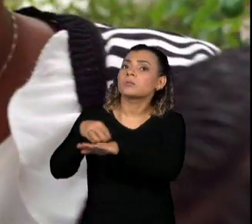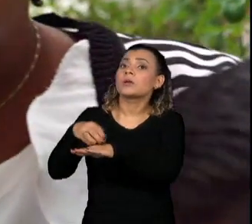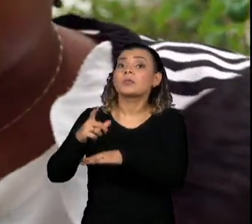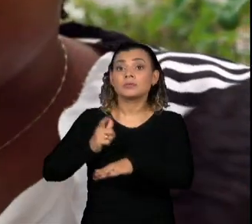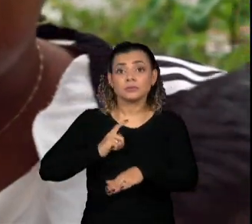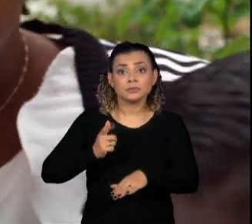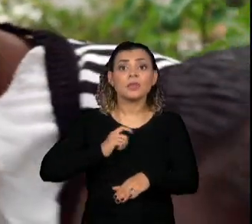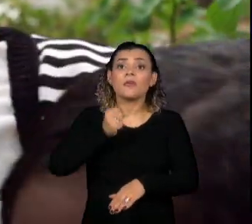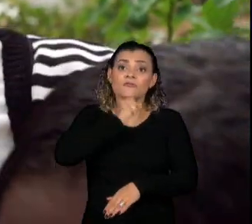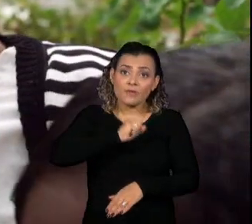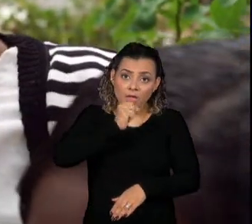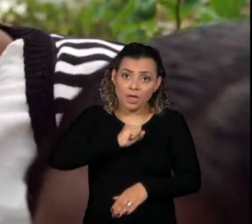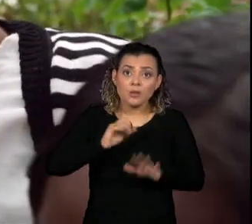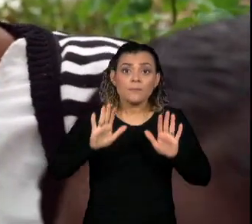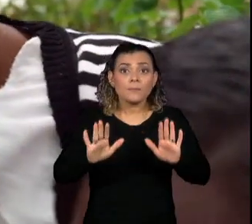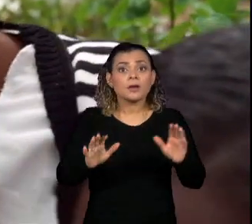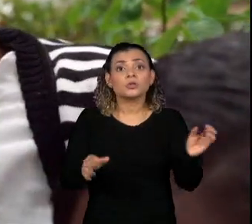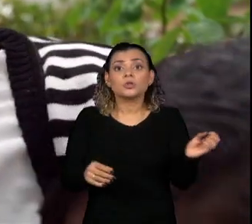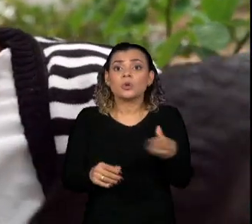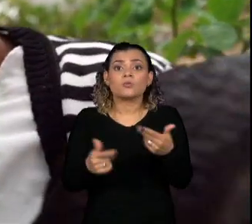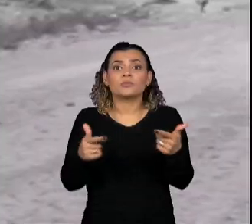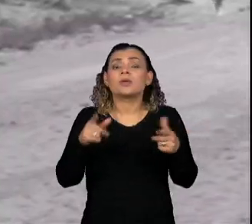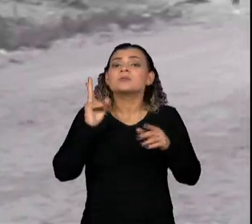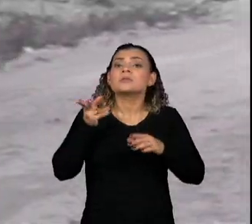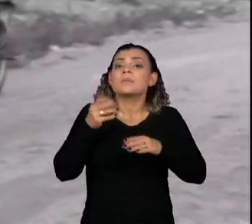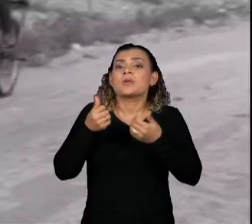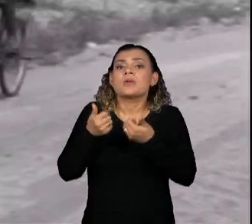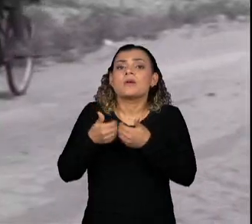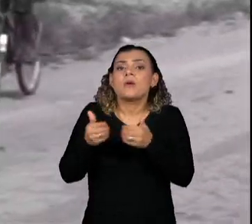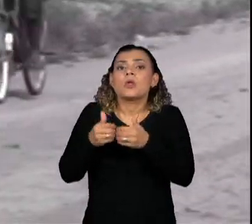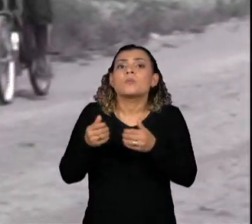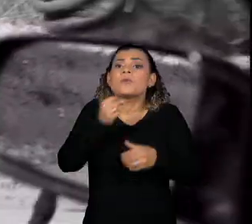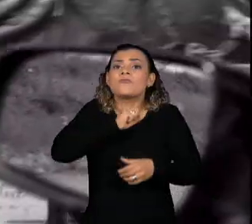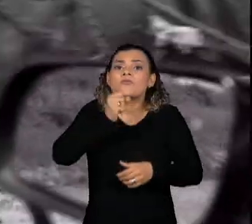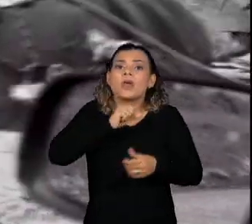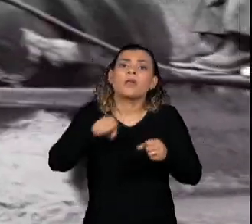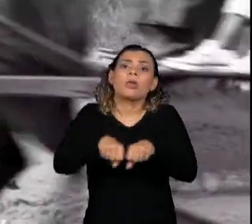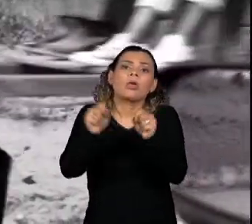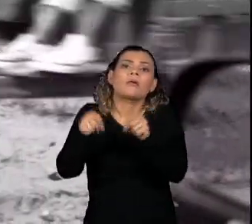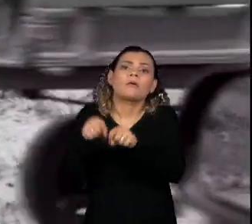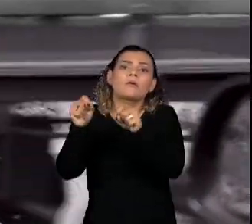tipo assim, a gente tem um velho, mas todo tipo assim, toda vez quebra, entendeu?